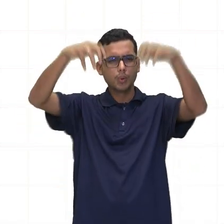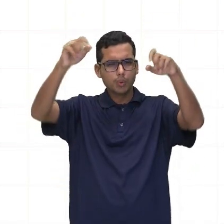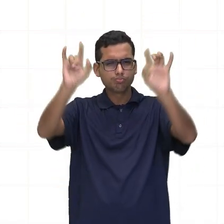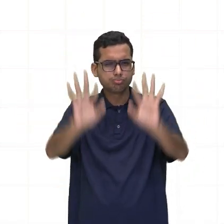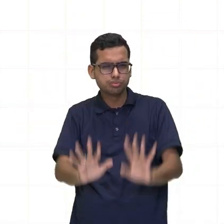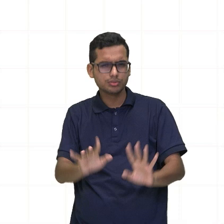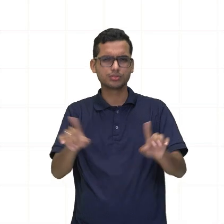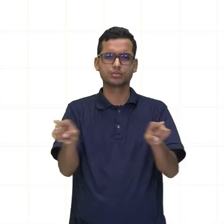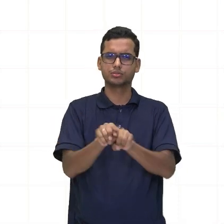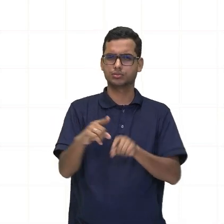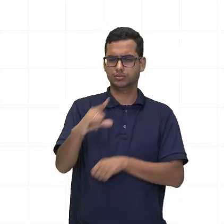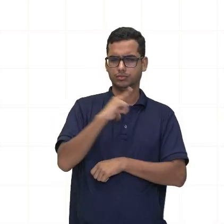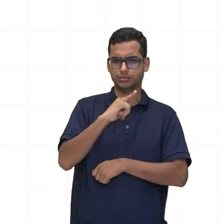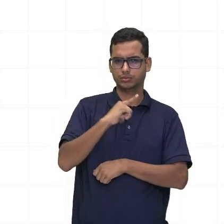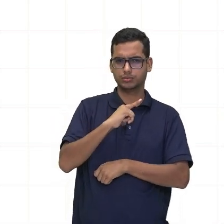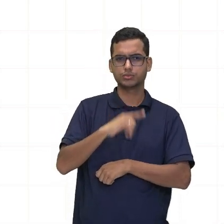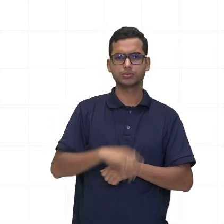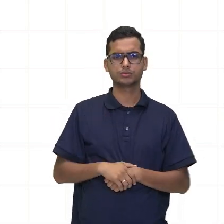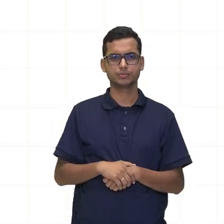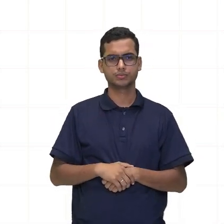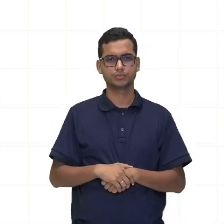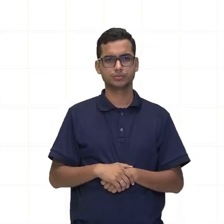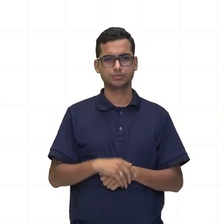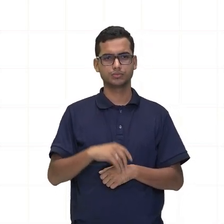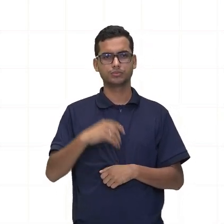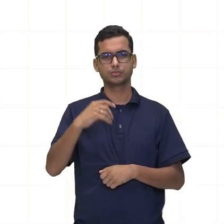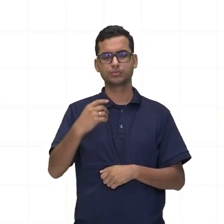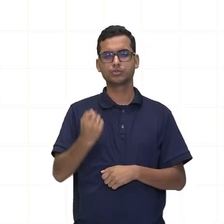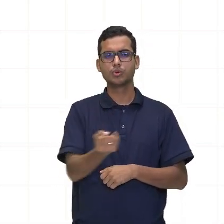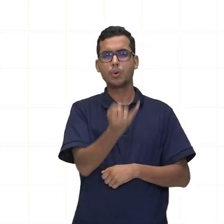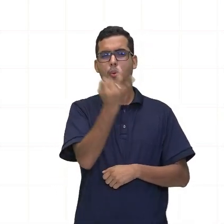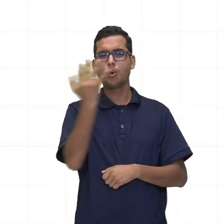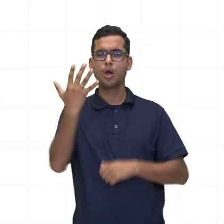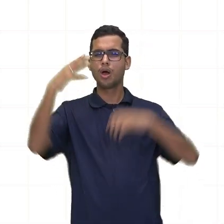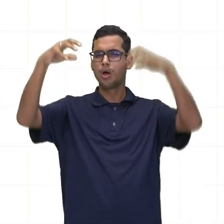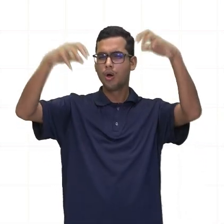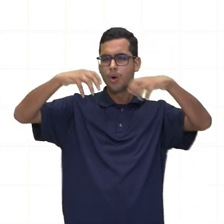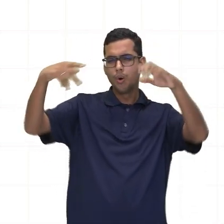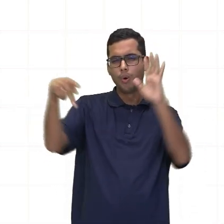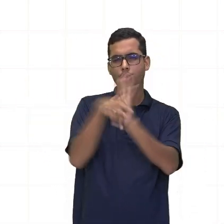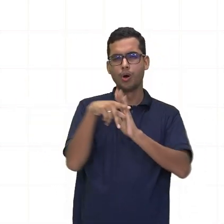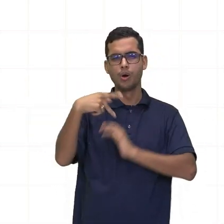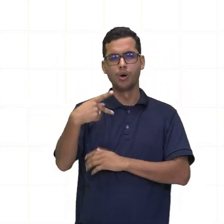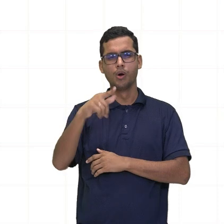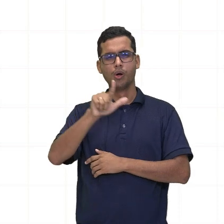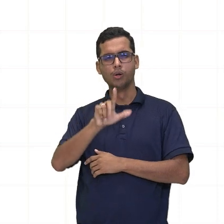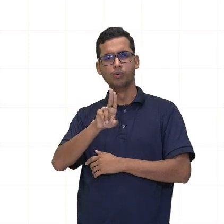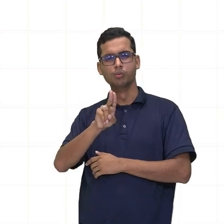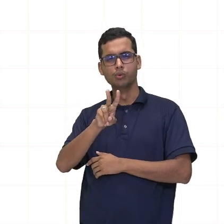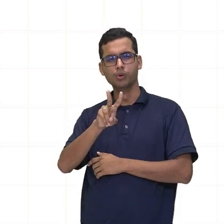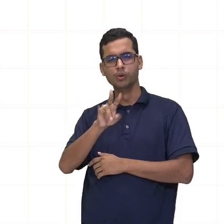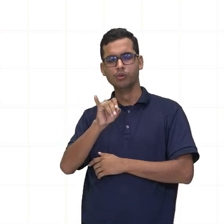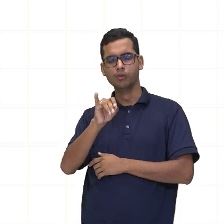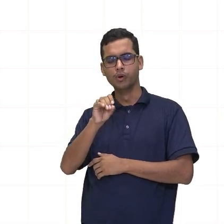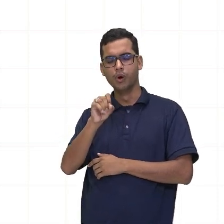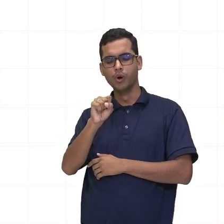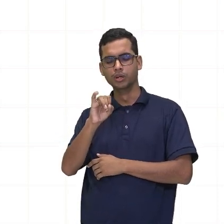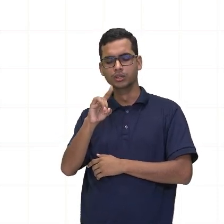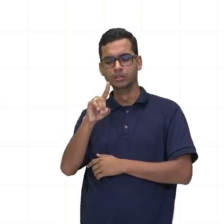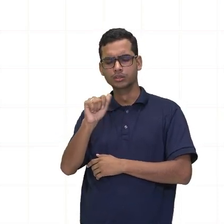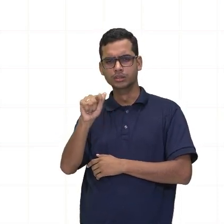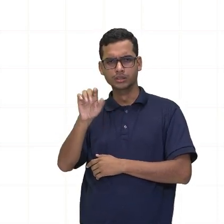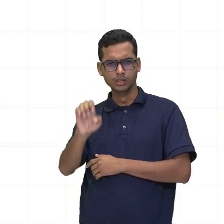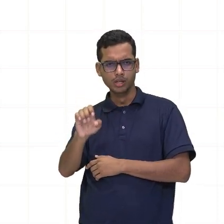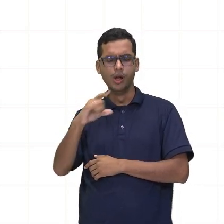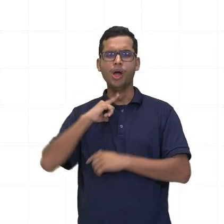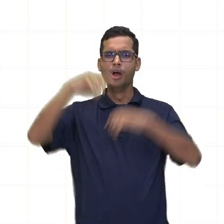gente calcular a pluviosidade, né, que é a quantidade de chuvas na região amazônica. Então, a gente tem um período de forte atividade convectiva, né,